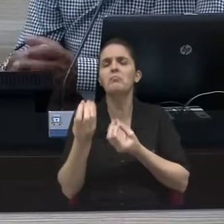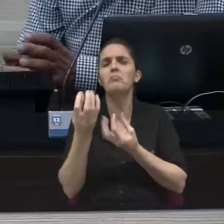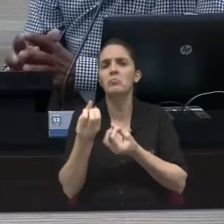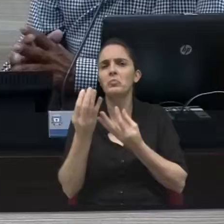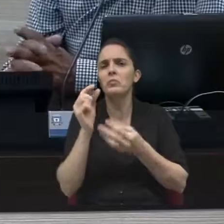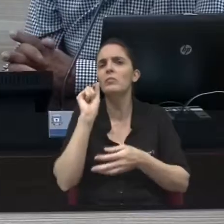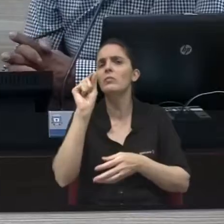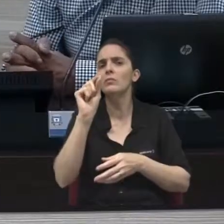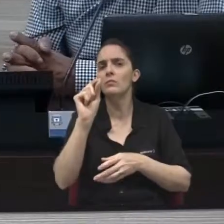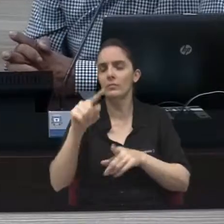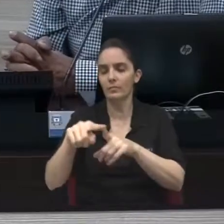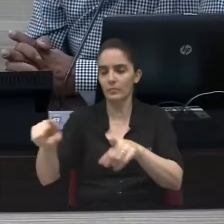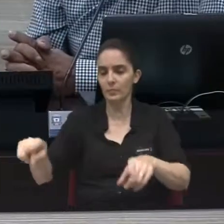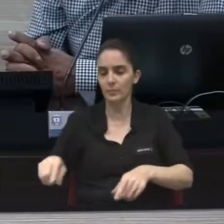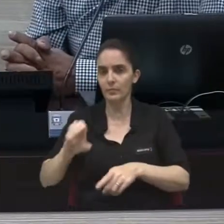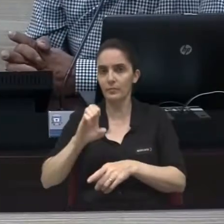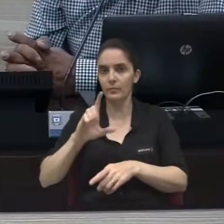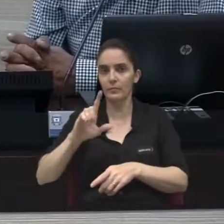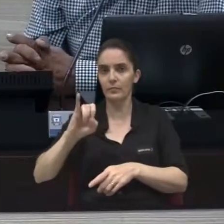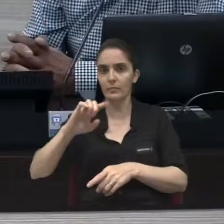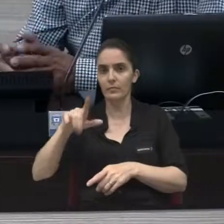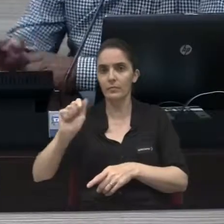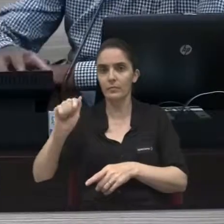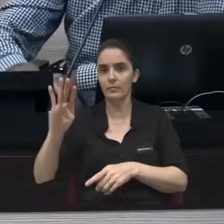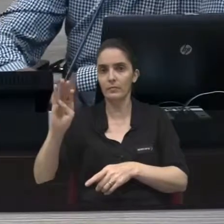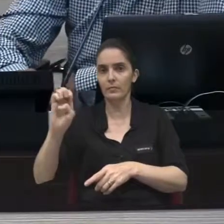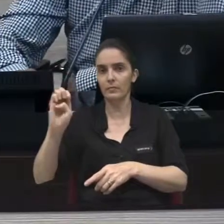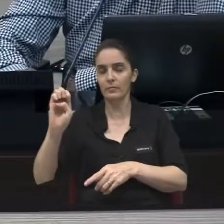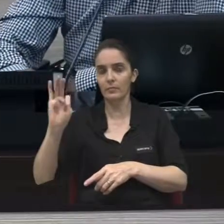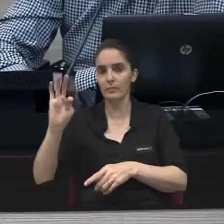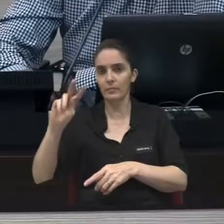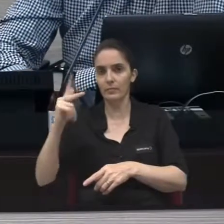Elizabeth Teixeira. Autoria, vereador Helder do Táxi.